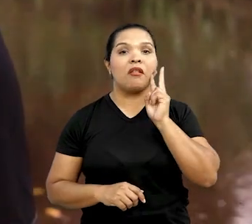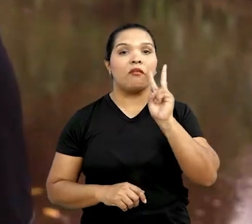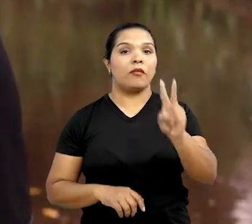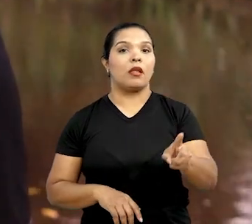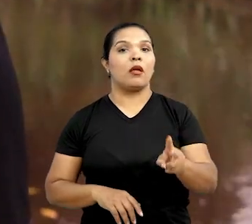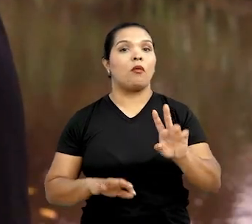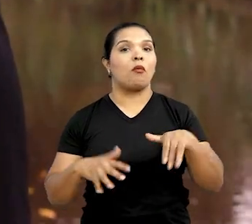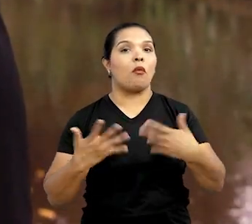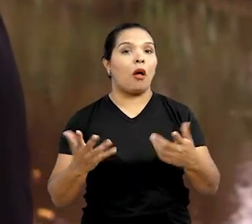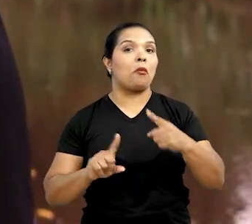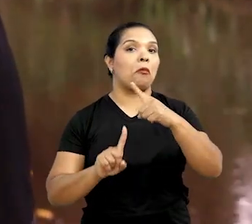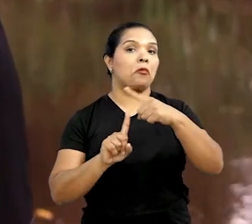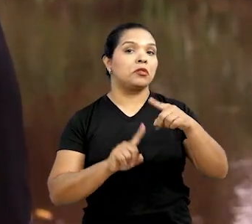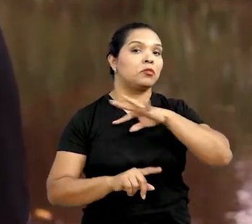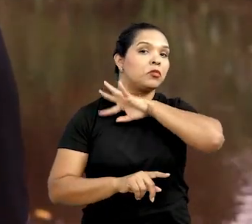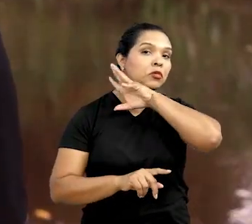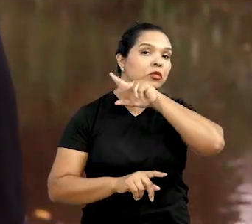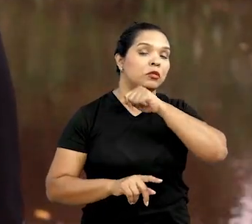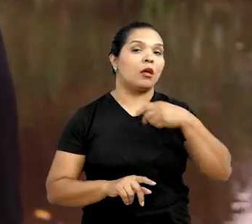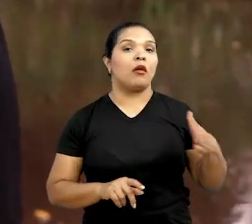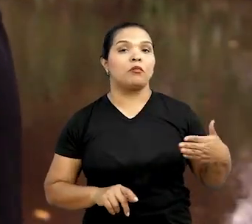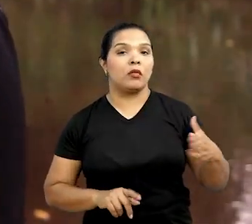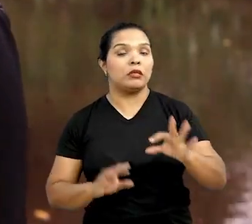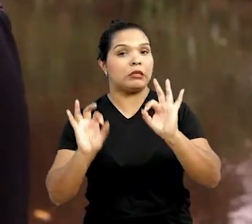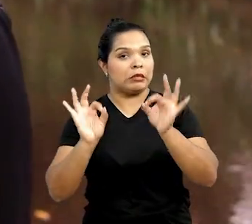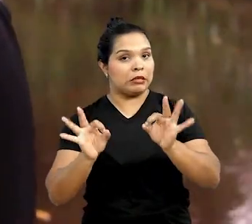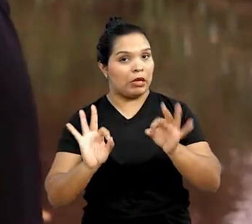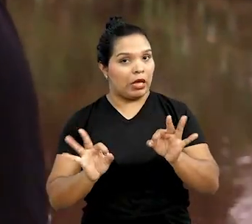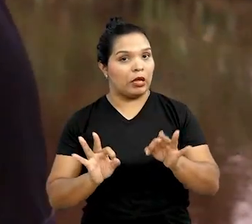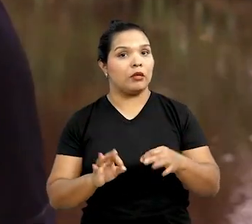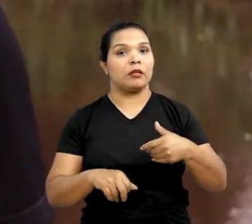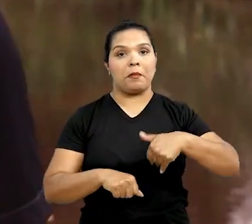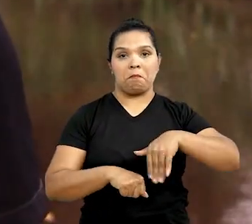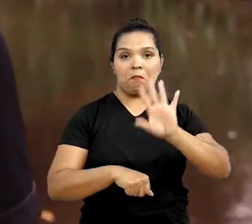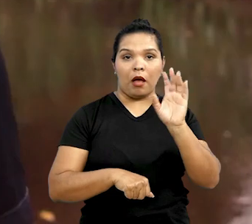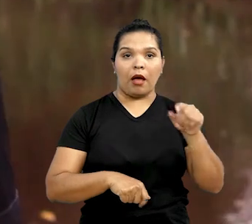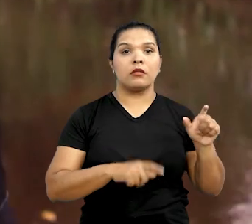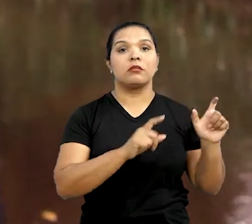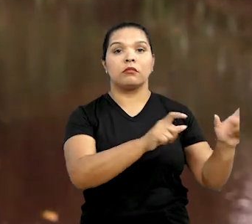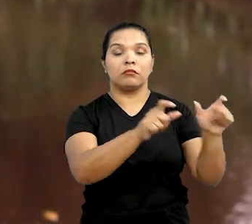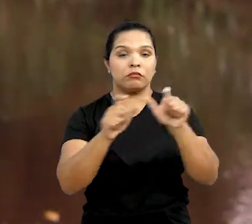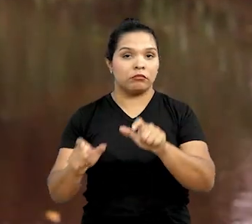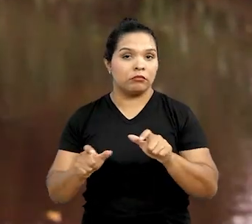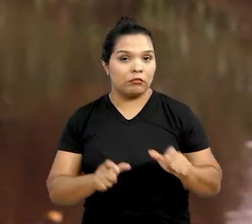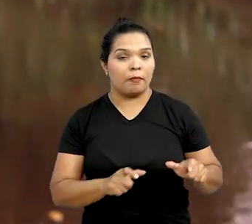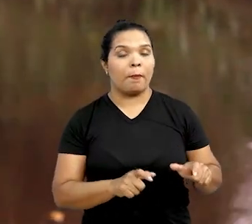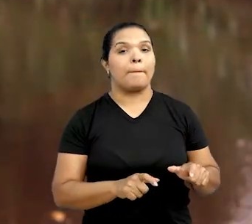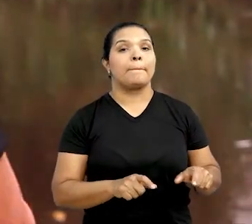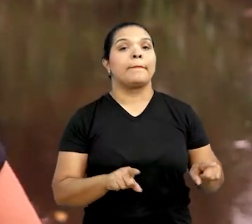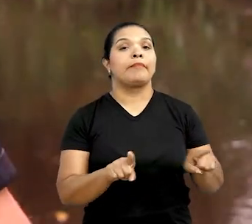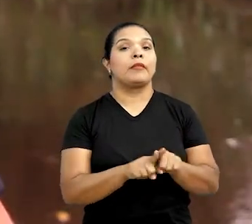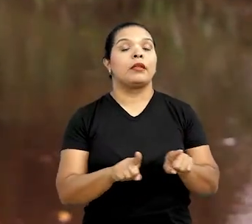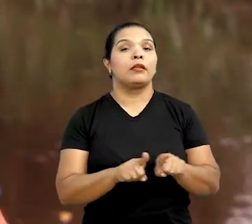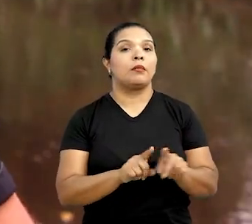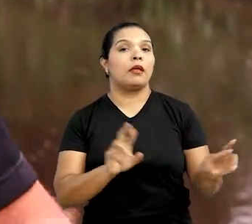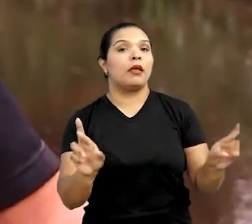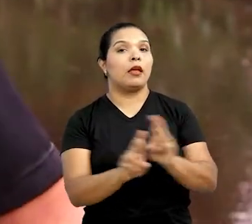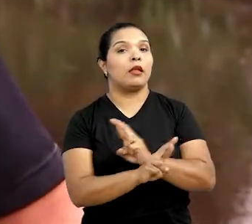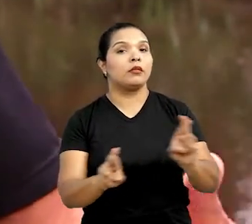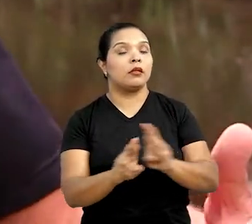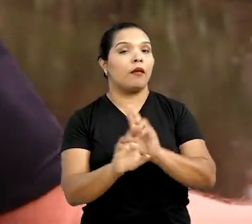identificar a espécie corretamente, avaliar quais são as espécies mais abundantes ou menos abundantes em cada localidade e relacionar